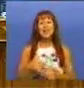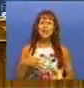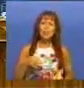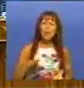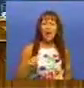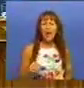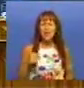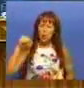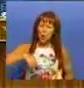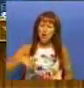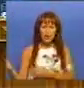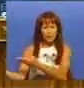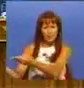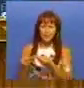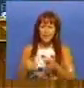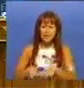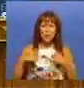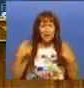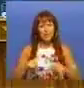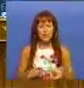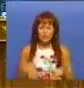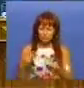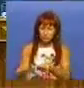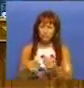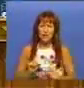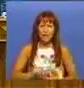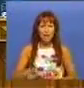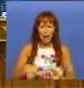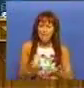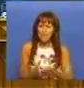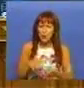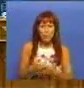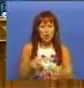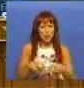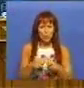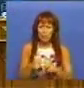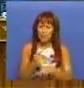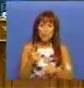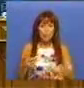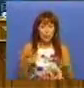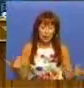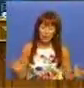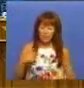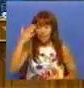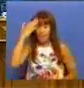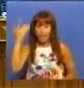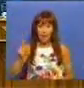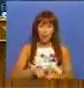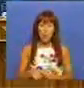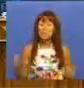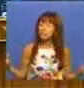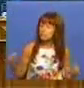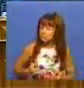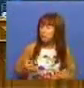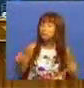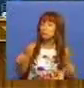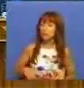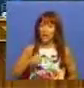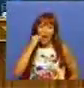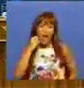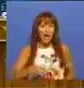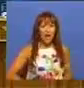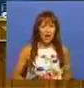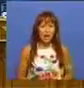Partido Socialista aqui hoje trouxesse e tivesse trazido as suas propostas para este problema, uma vez que considera que ele é realmente